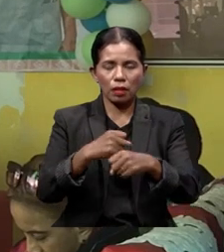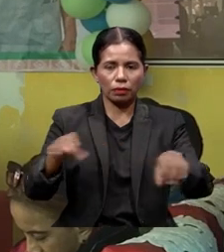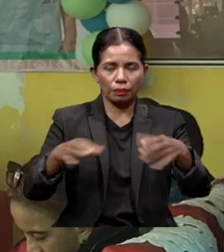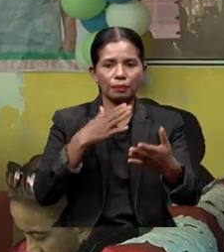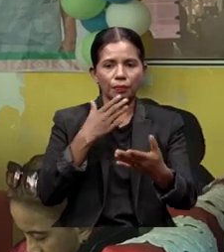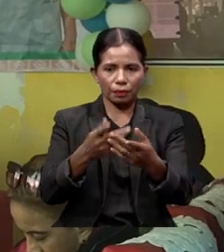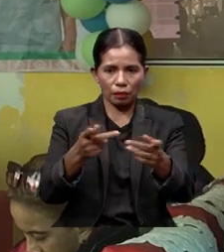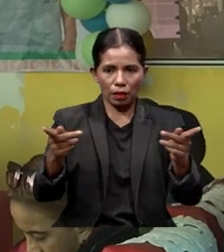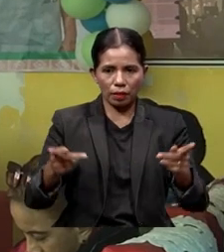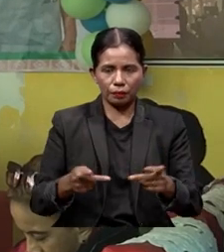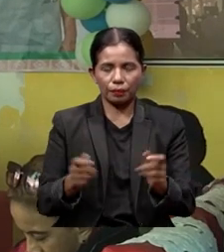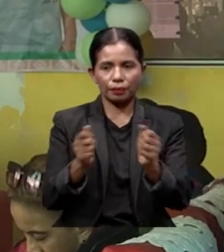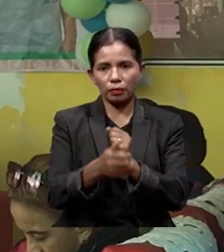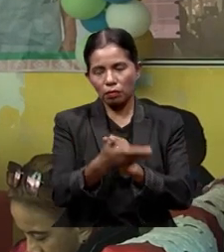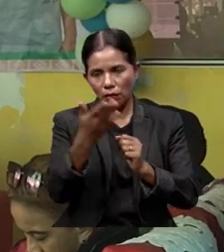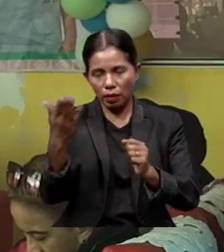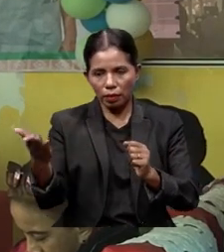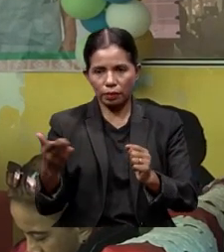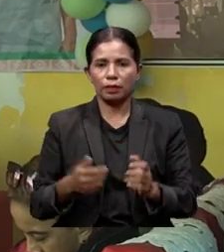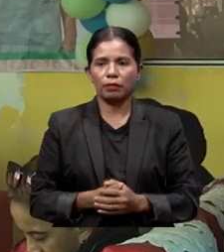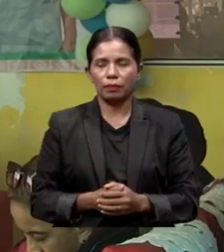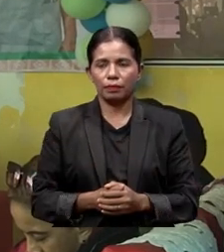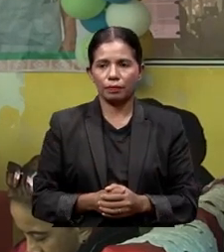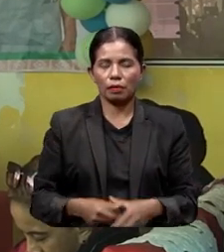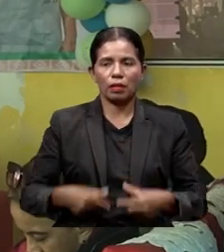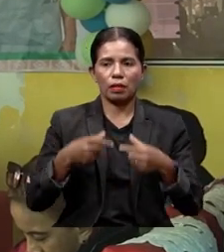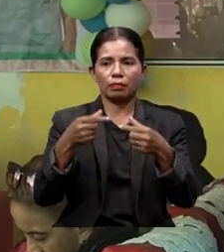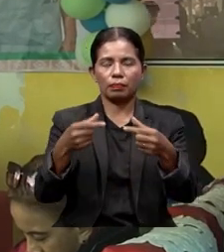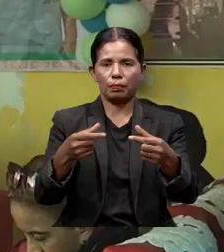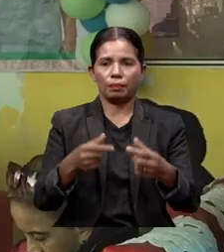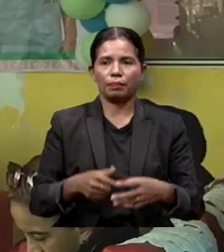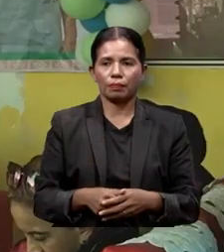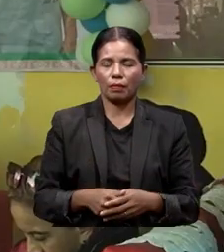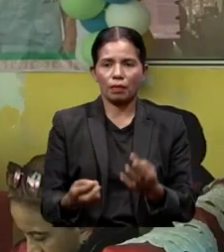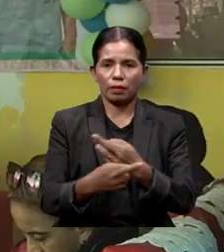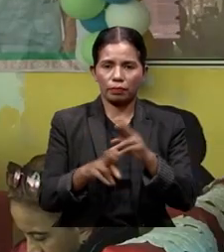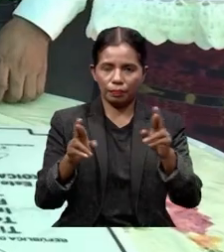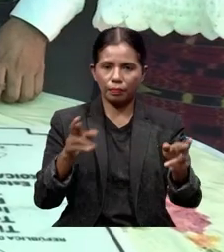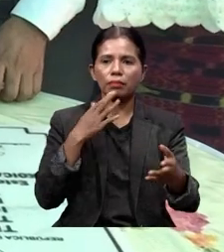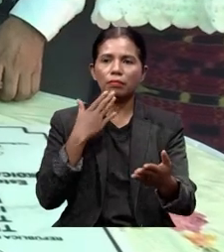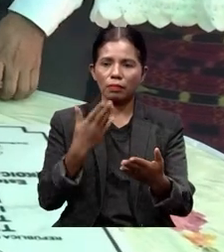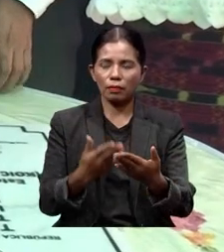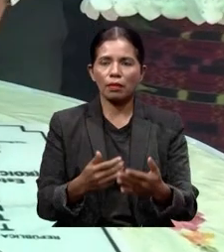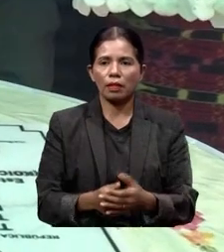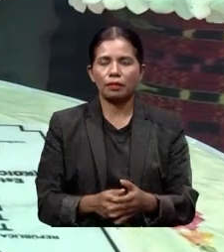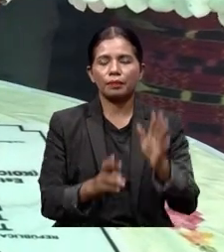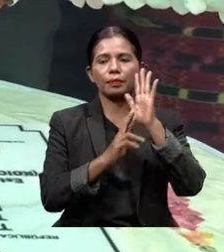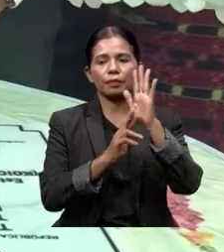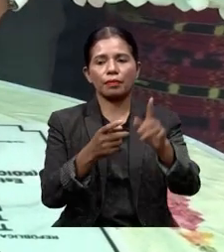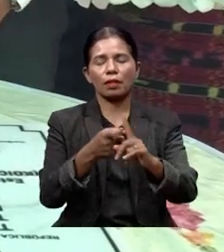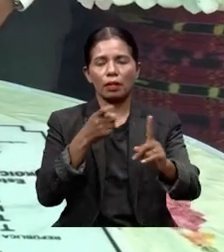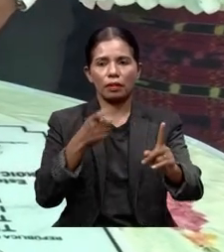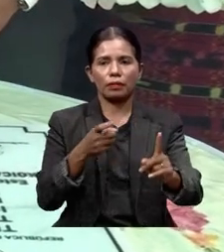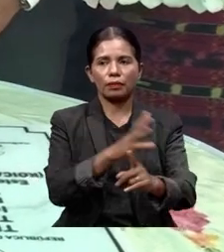aí, foi a voz de dirigentes, se for resultado de dia. Representante Rússia